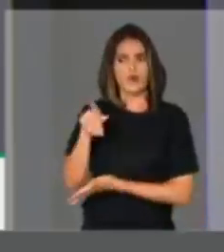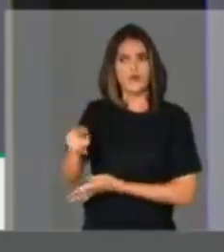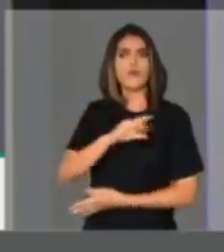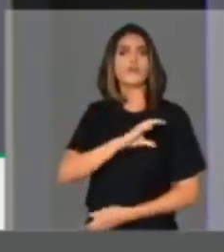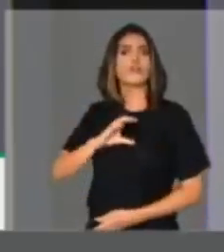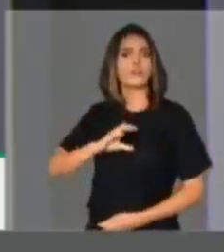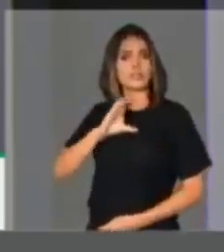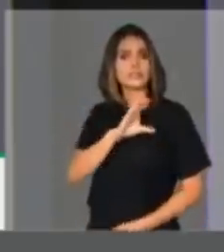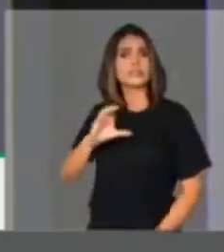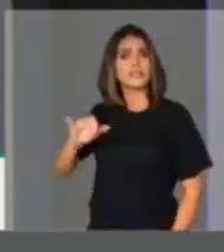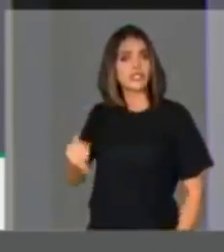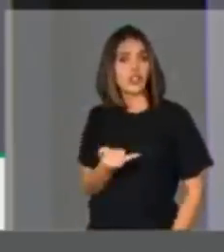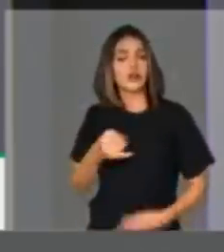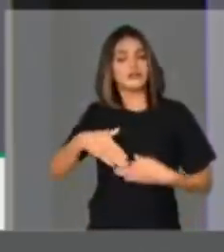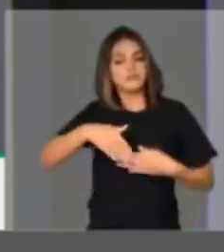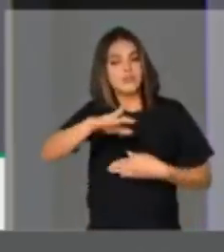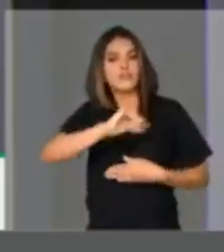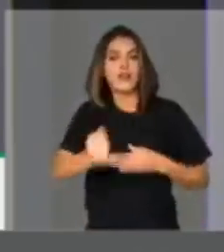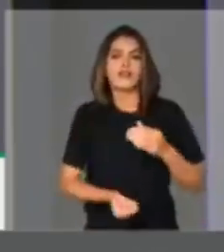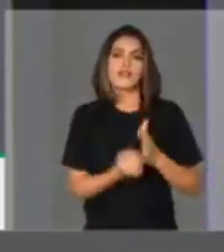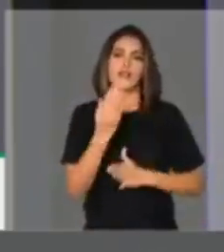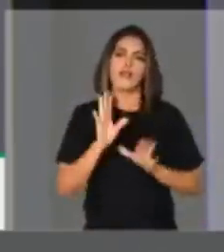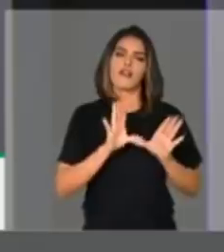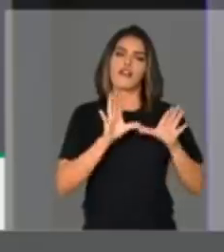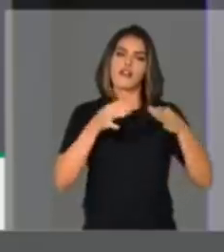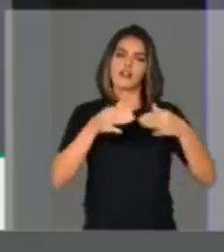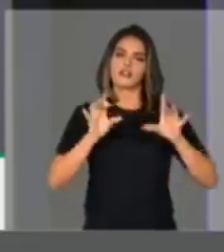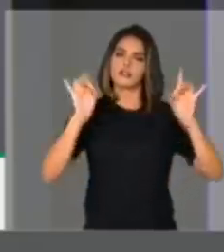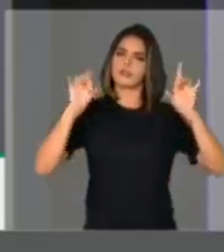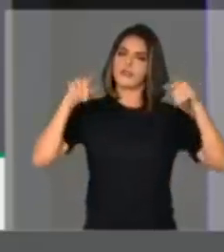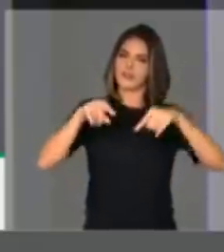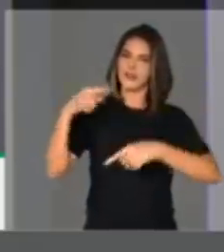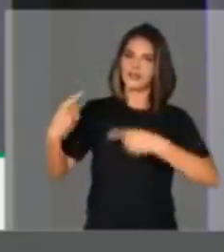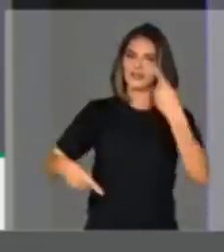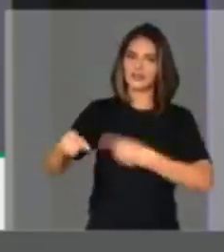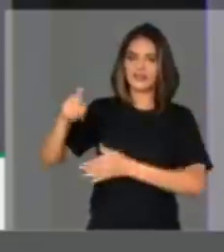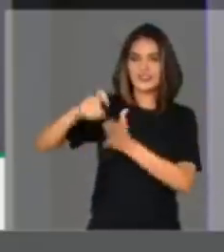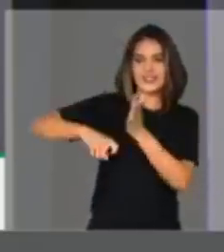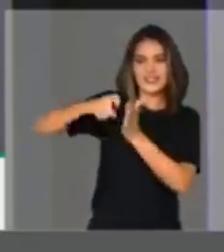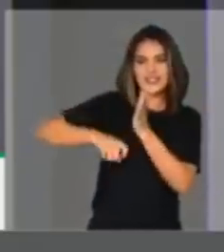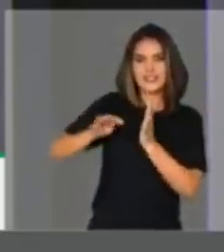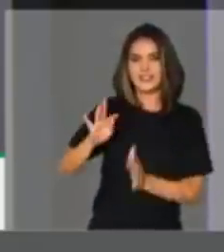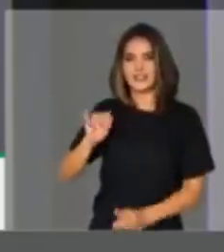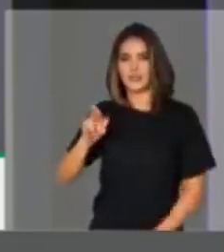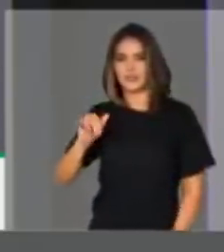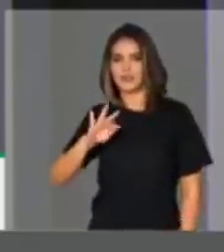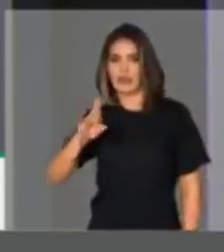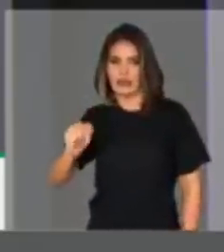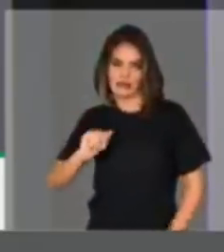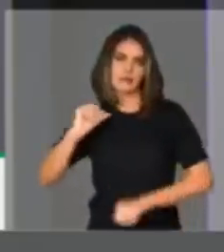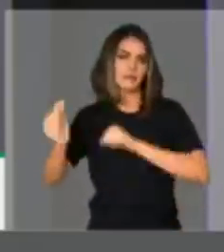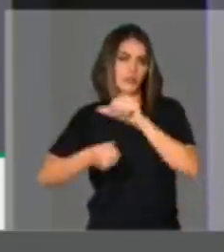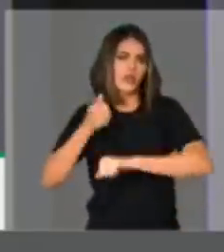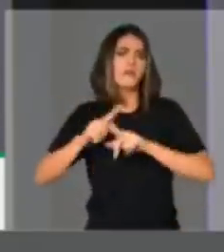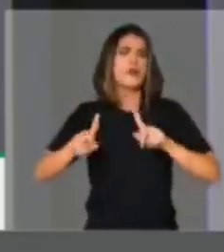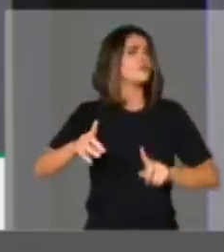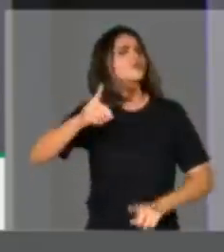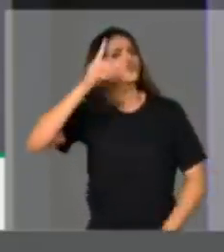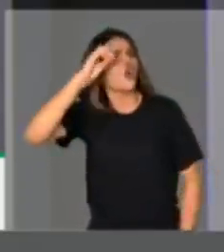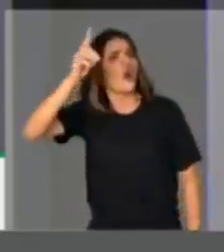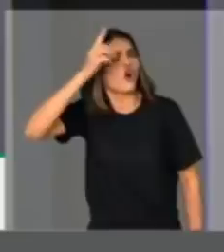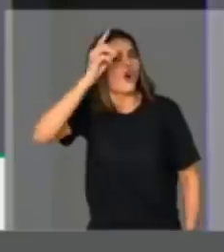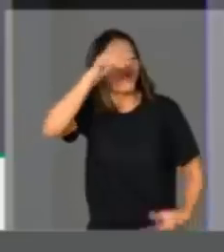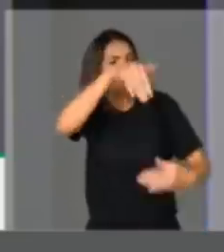Esperamos a breve instalação na comissão especial, mas o que a gente observa aqui, todos os dias, em todas